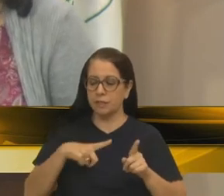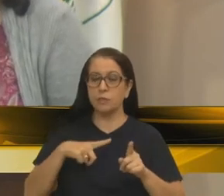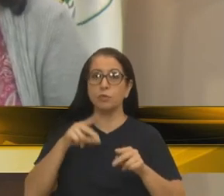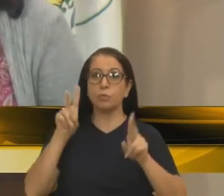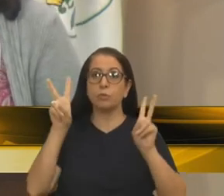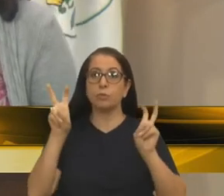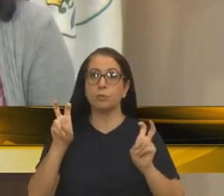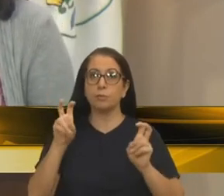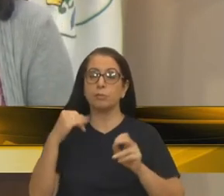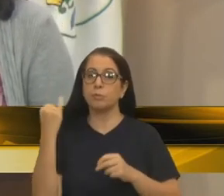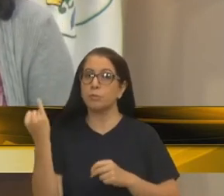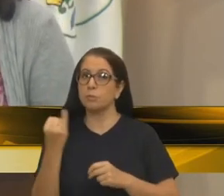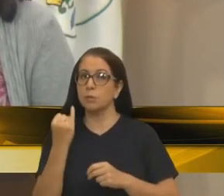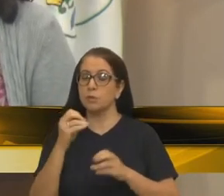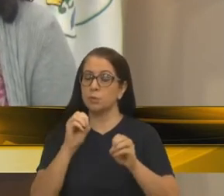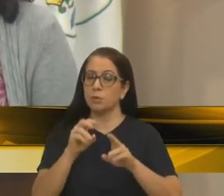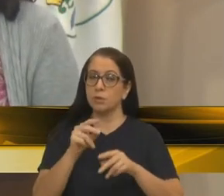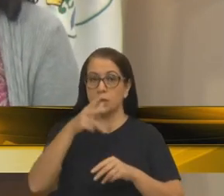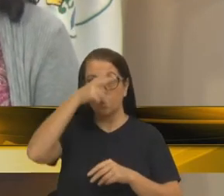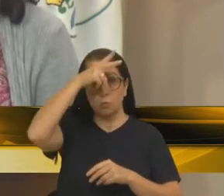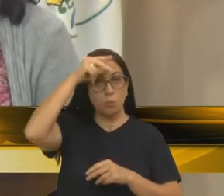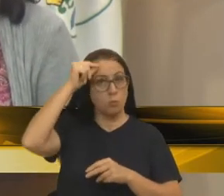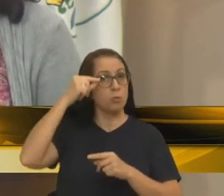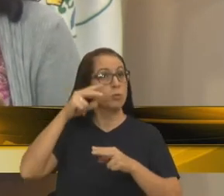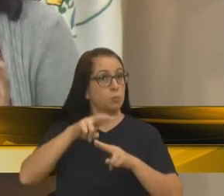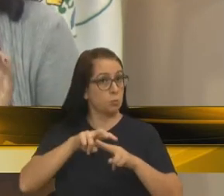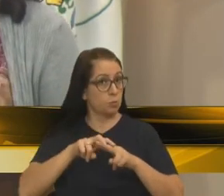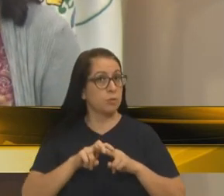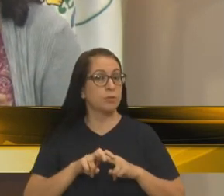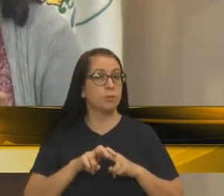tema, sendo importante que a educação pública, e por isso,